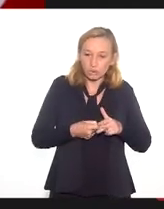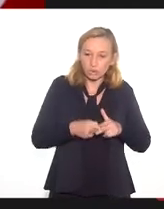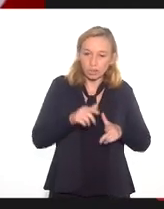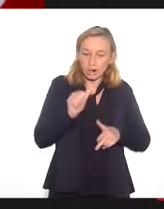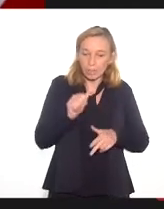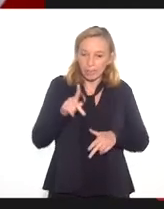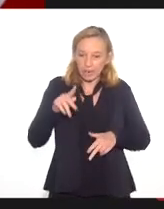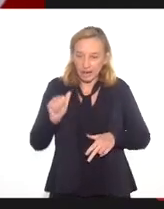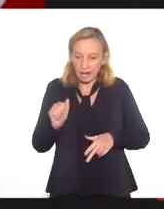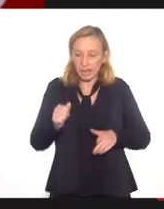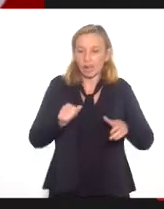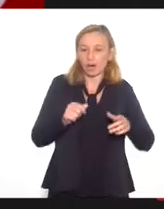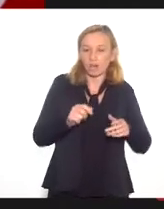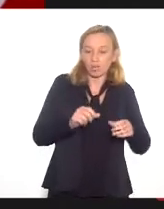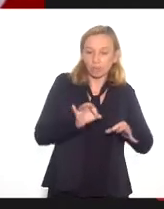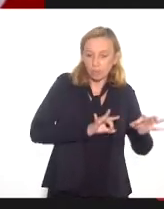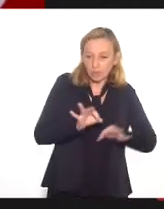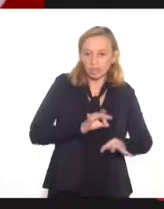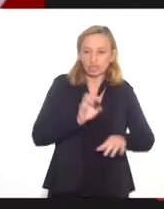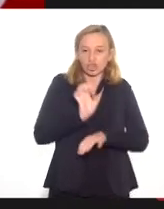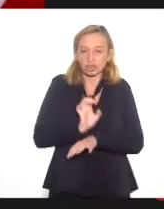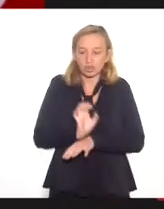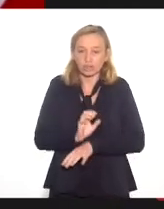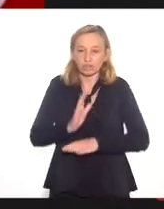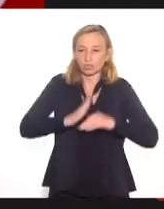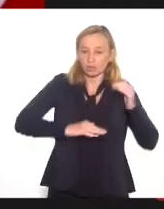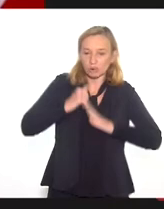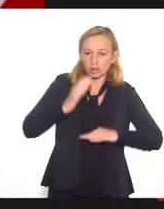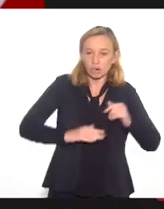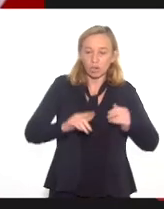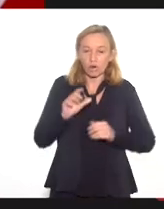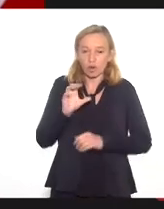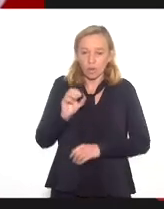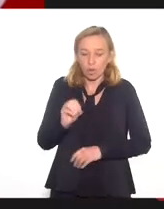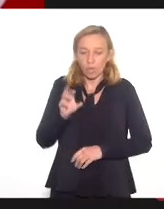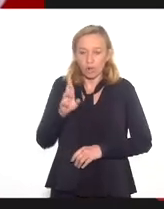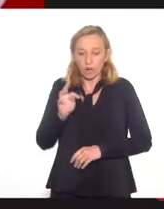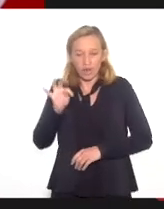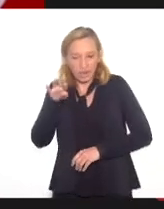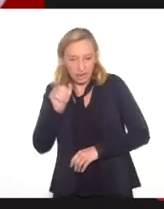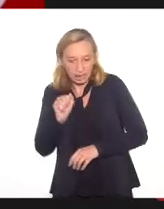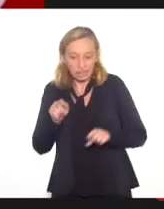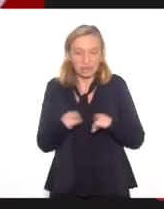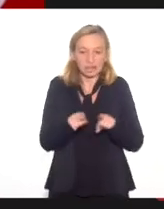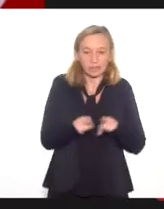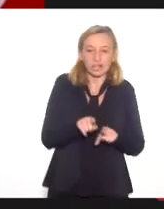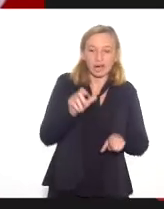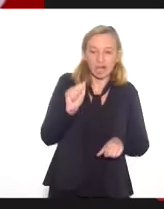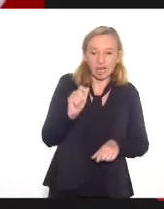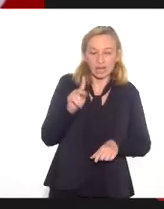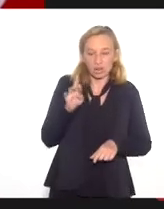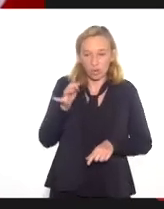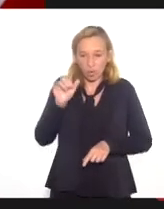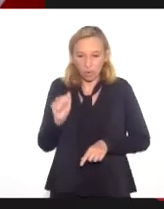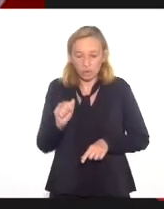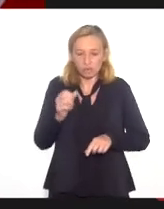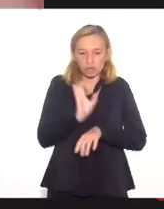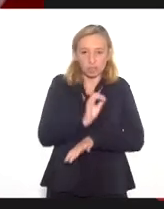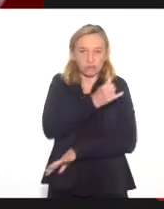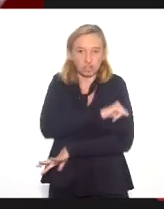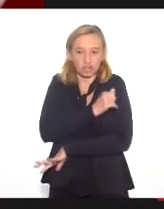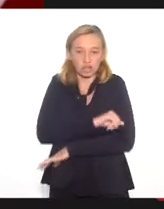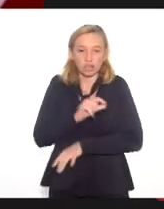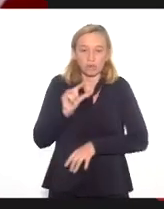TEAPO que é um plano estadual de produção orgânica e agroecológica aqui no estado do Rio de Janeiro que é um pouco né